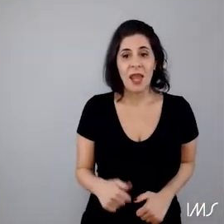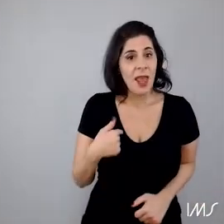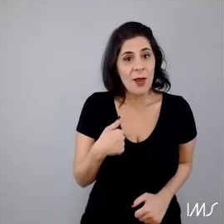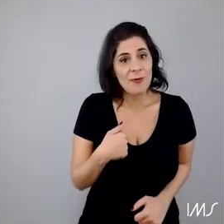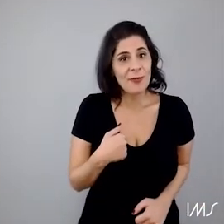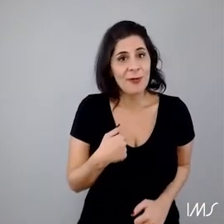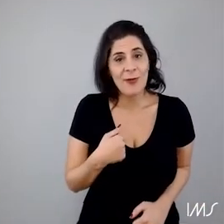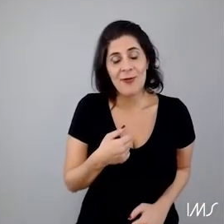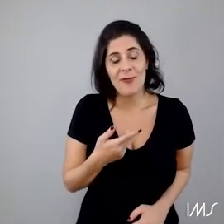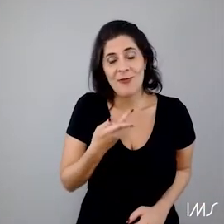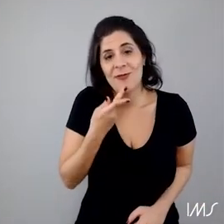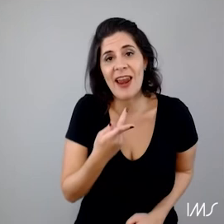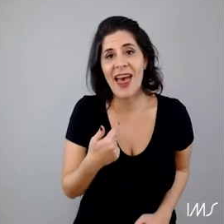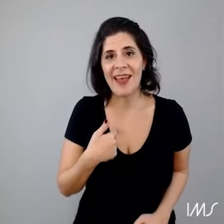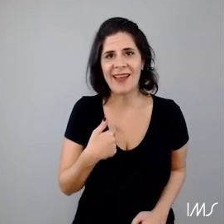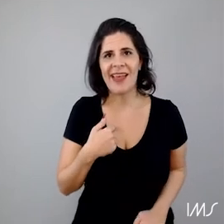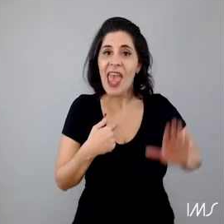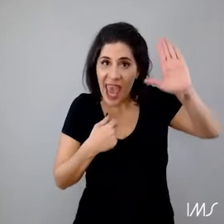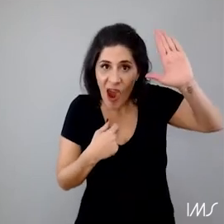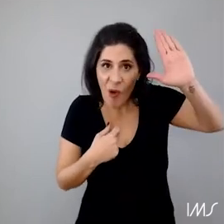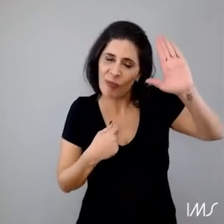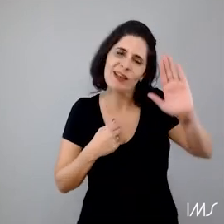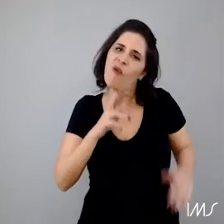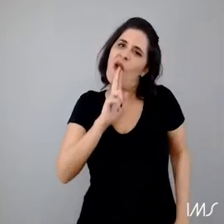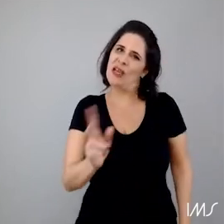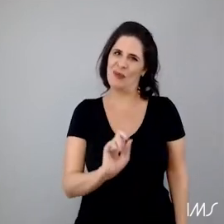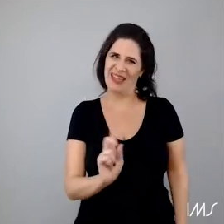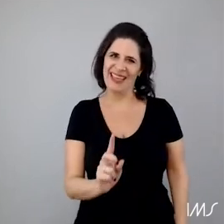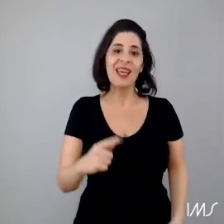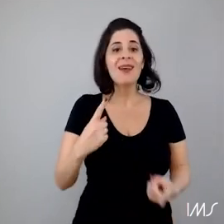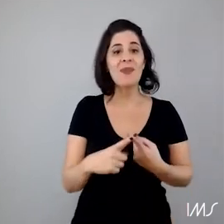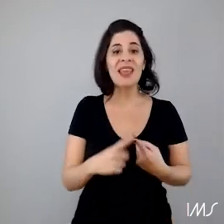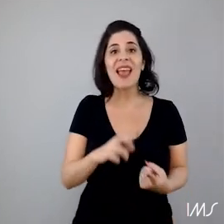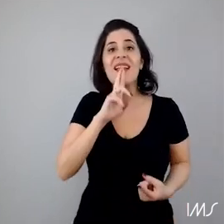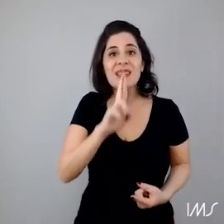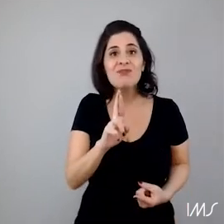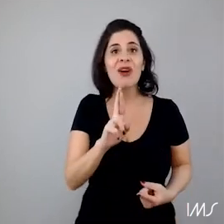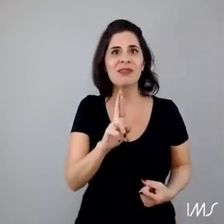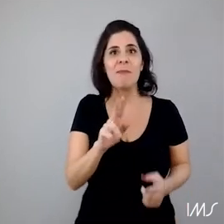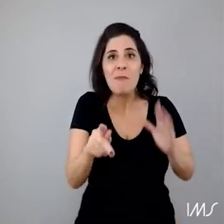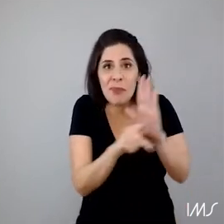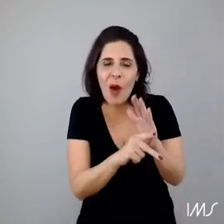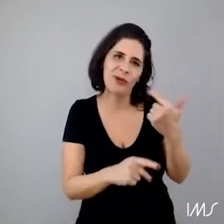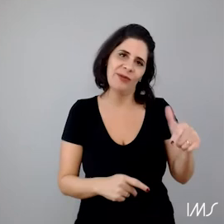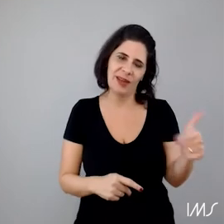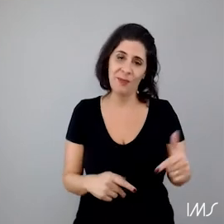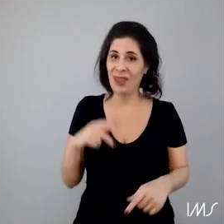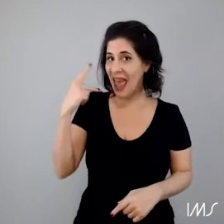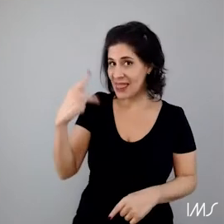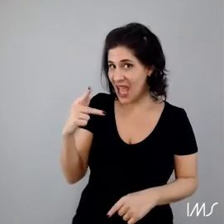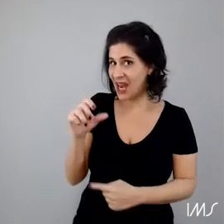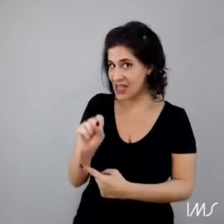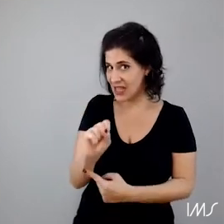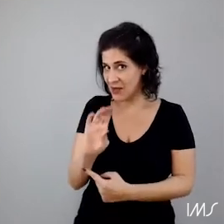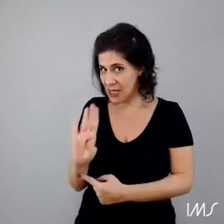Patrícia, dentro do no arquivo da Estefânia, eu não achei nenhuma correspondência de Foncoberta para Estefânia,